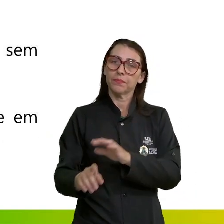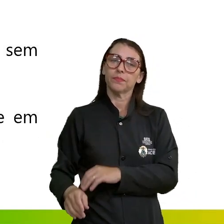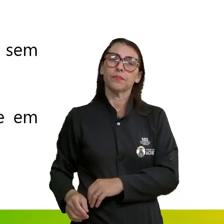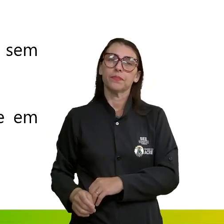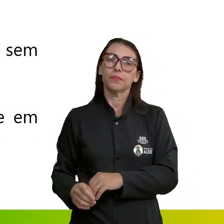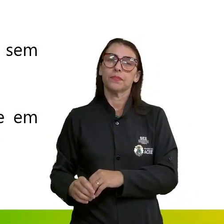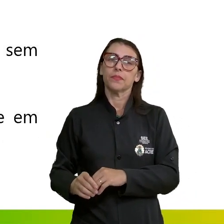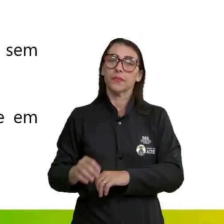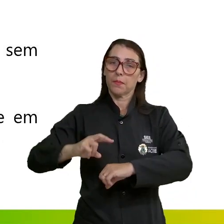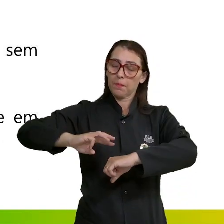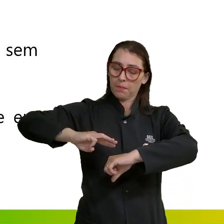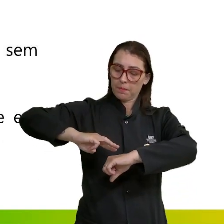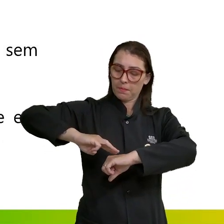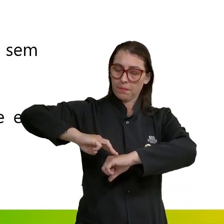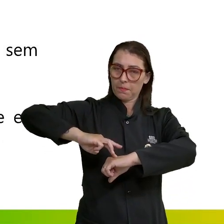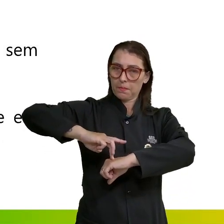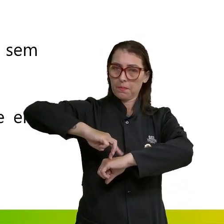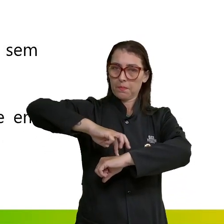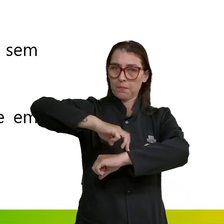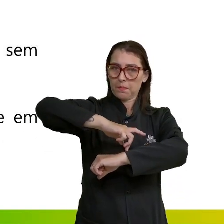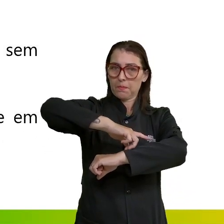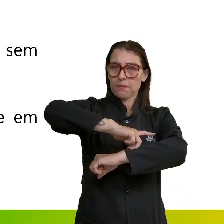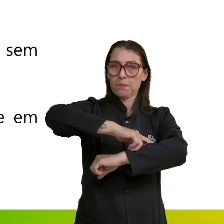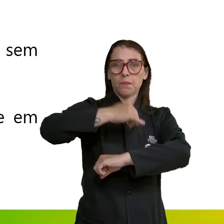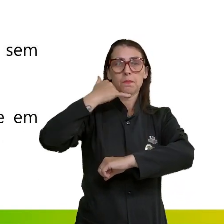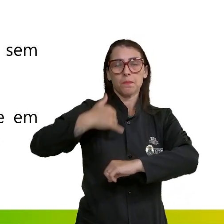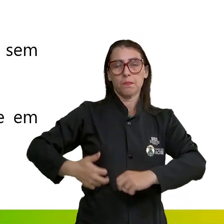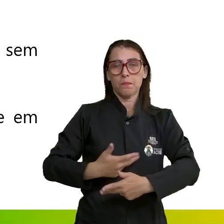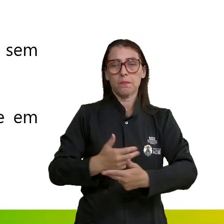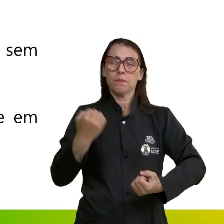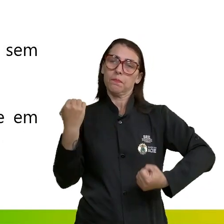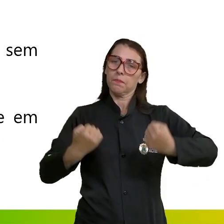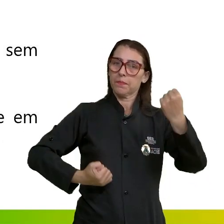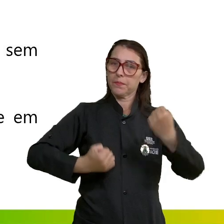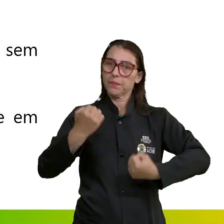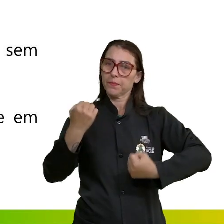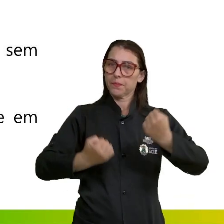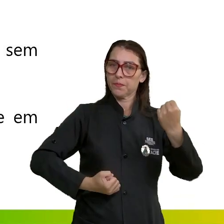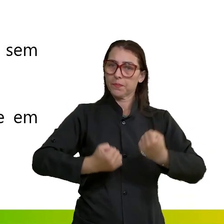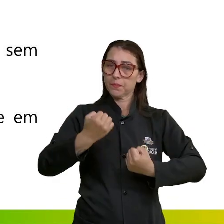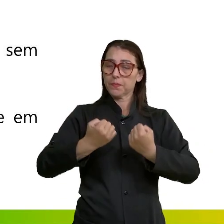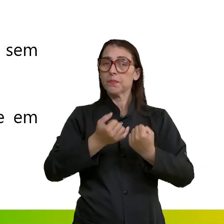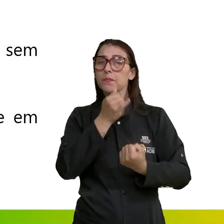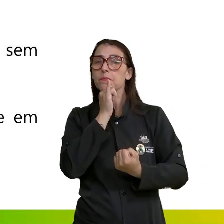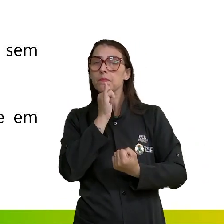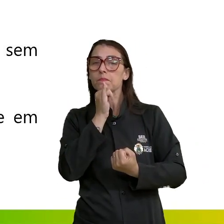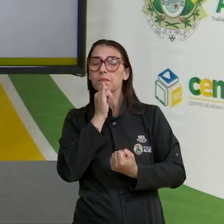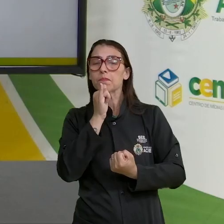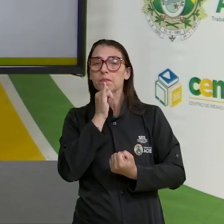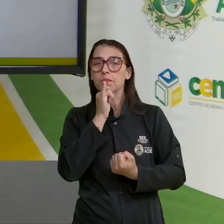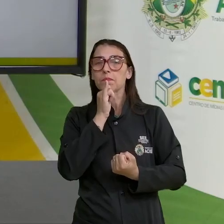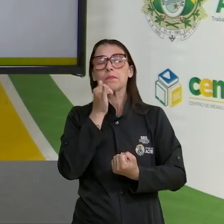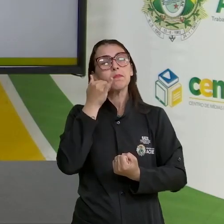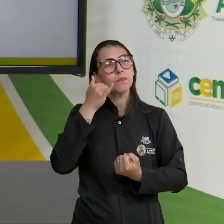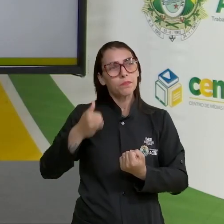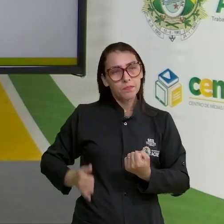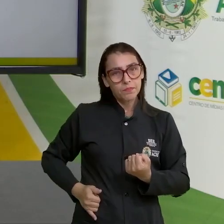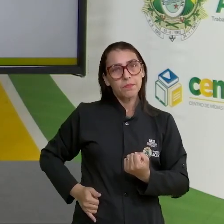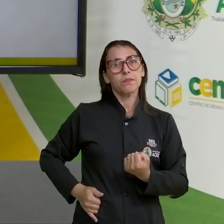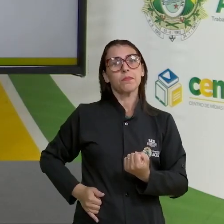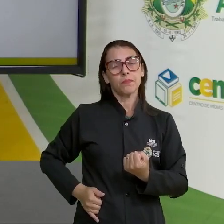Especialmente em setores como moda, eletrônicos e automóveis. Eu dei o exemplo do celular, que é bem prático, é